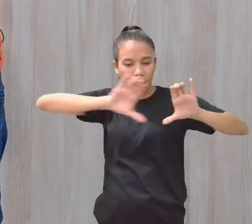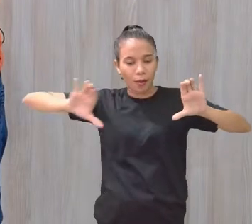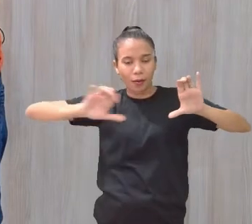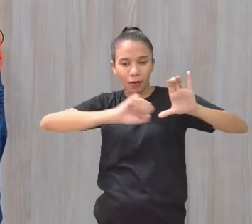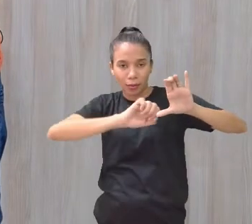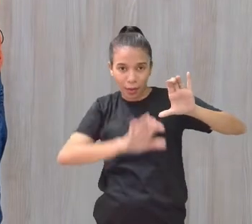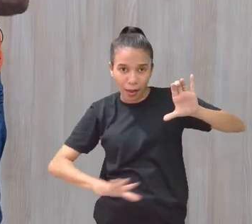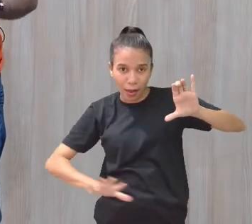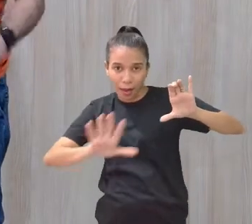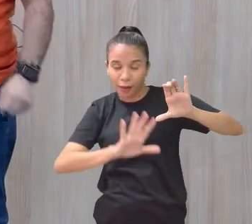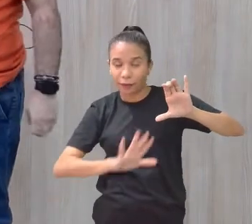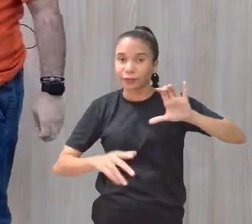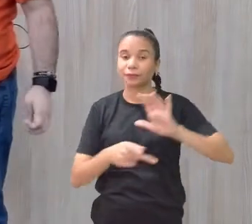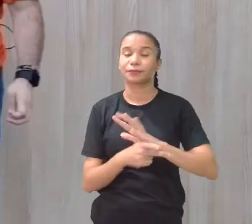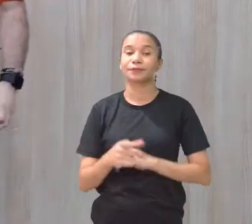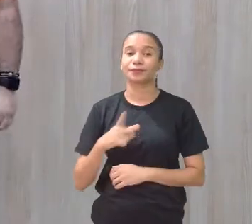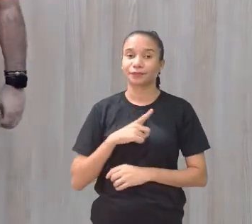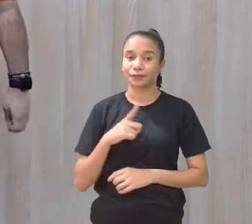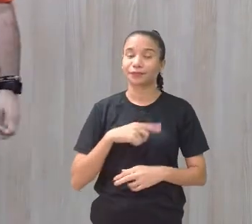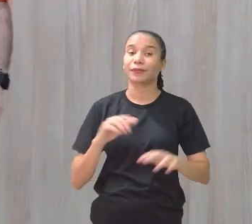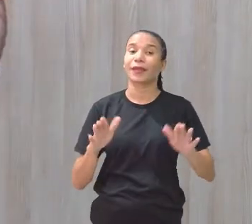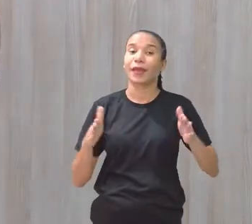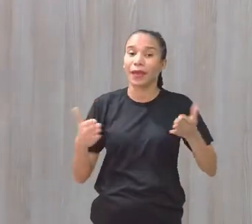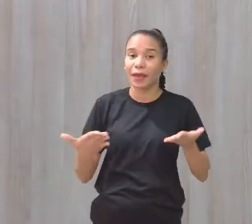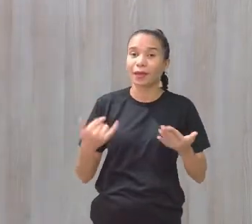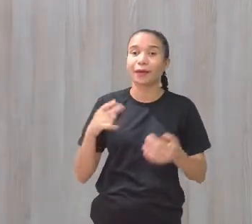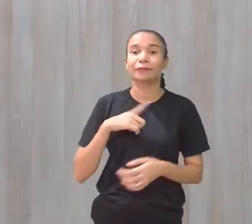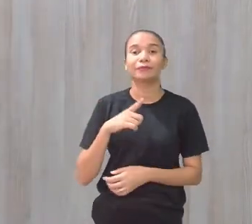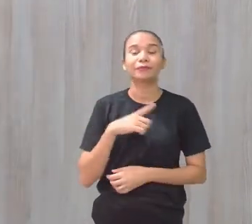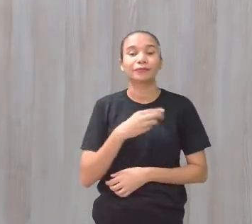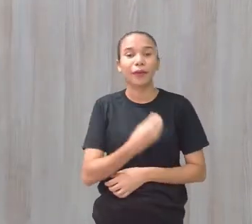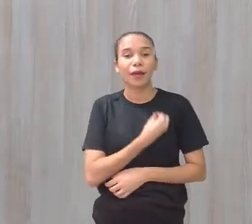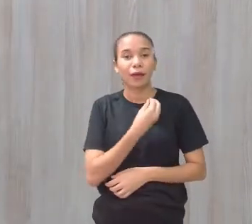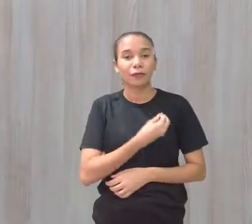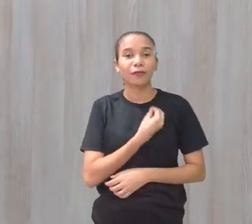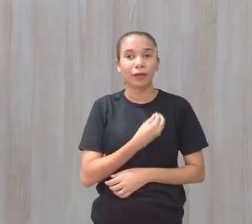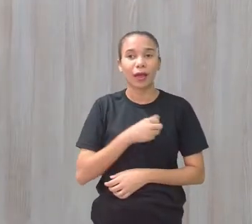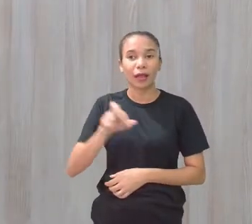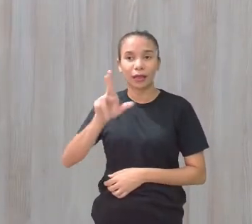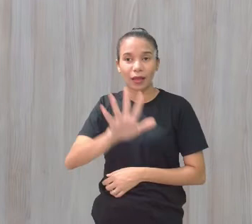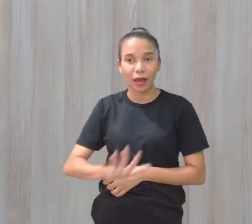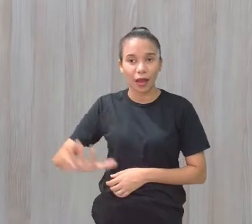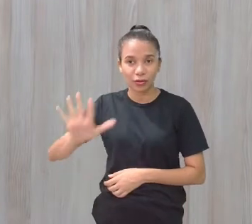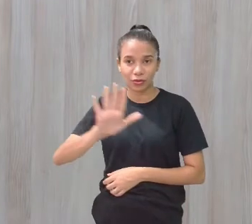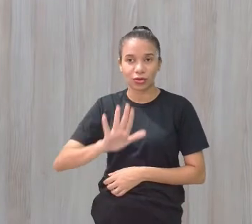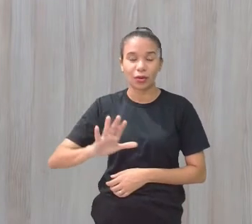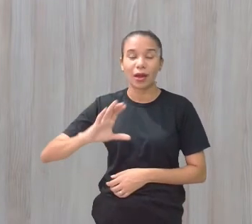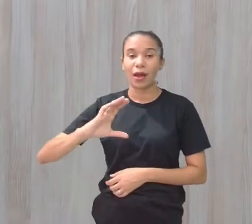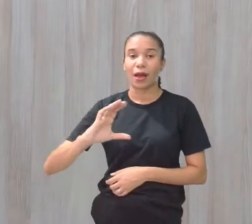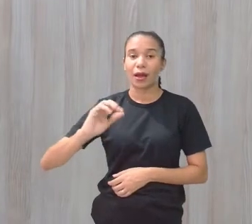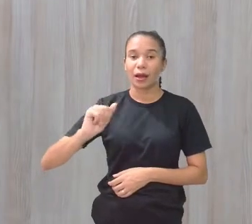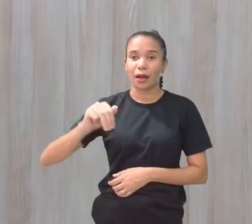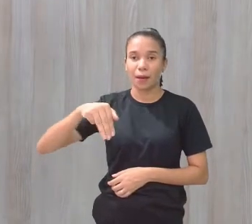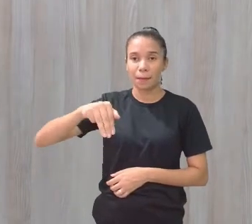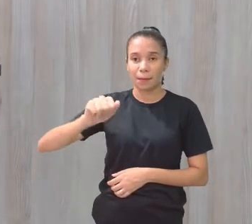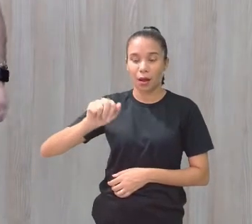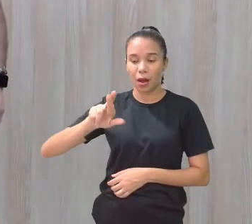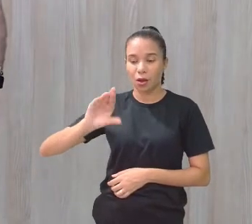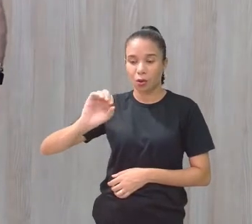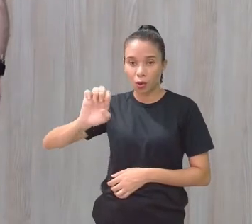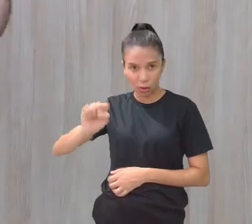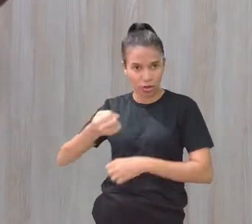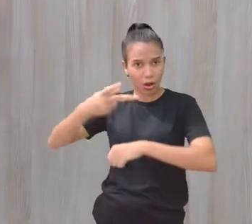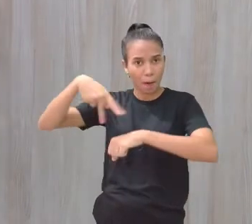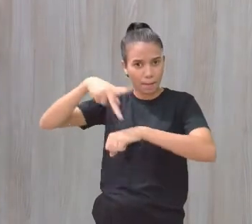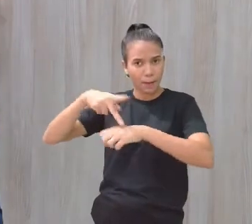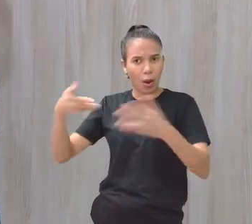né, subsaariana. Então, se estabeleceram na região do atual país, né, de Camarões por